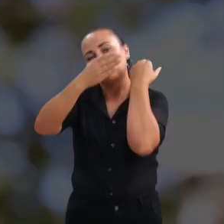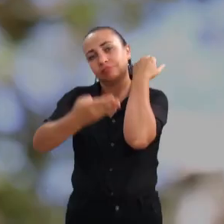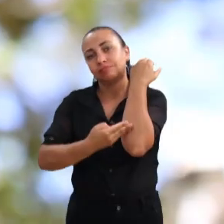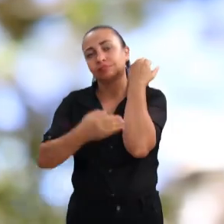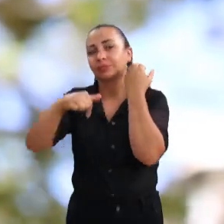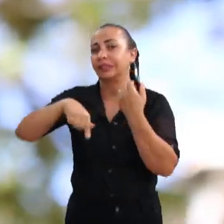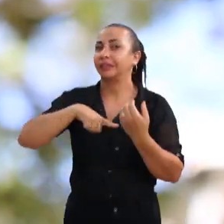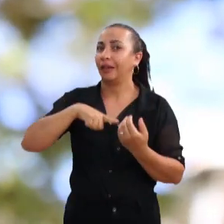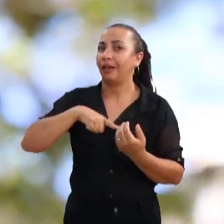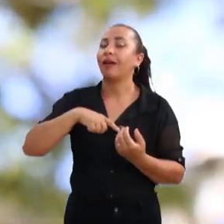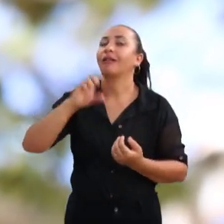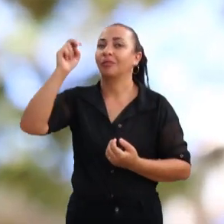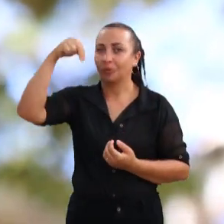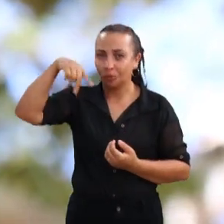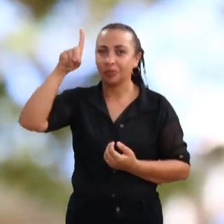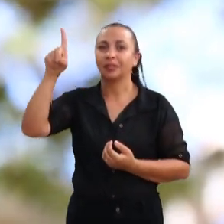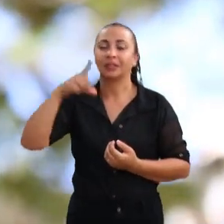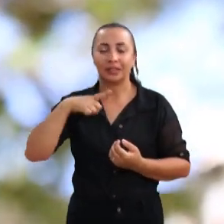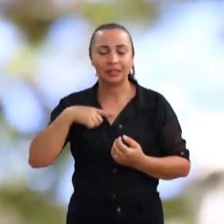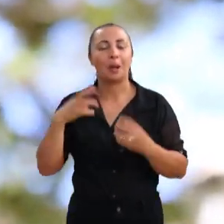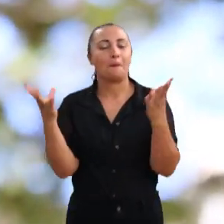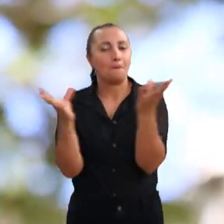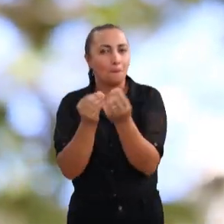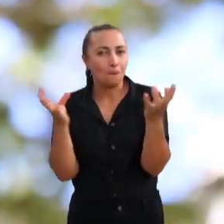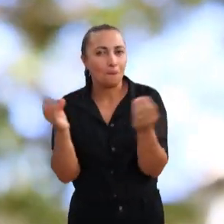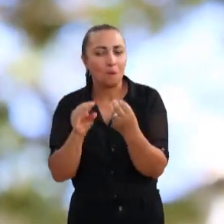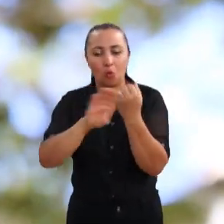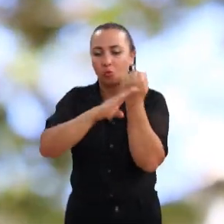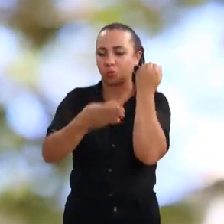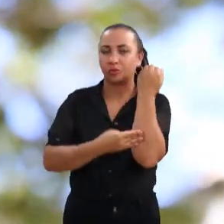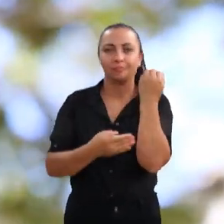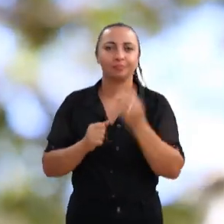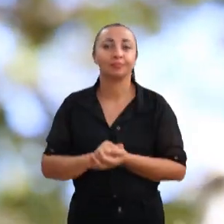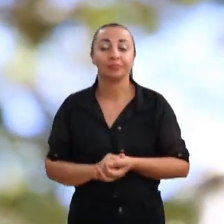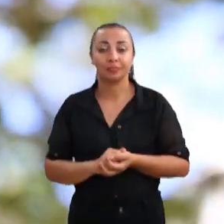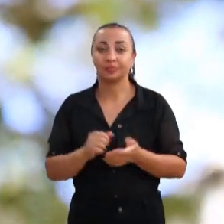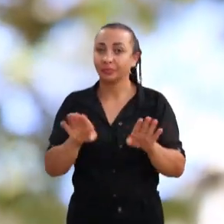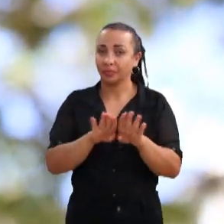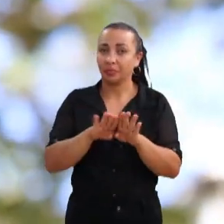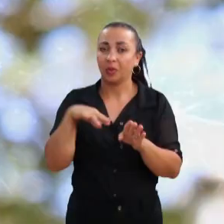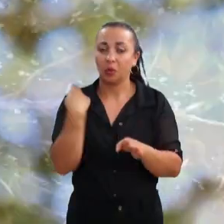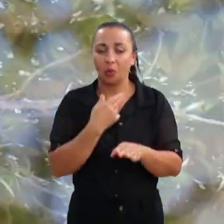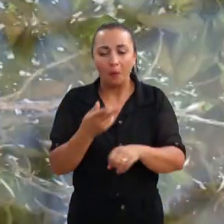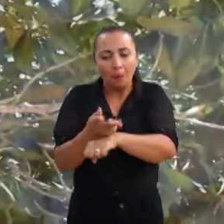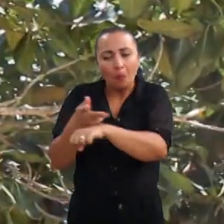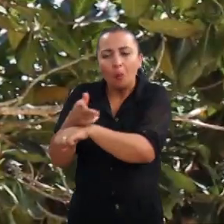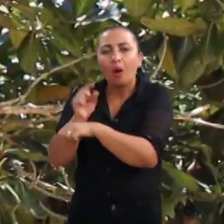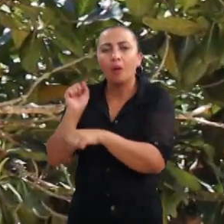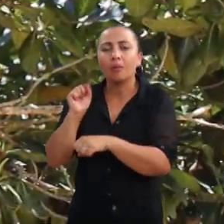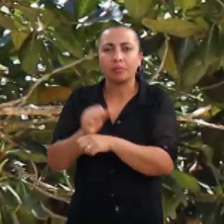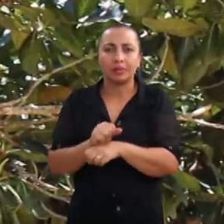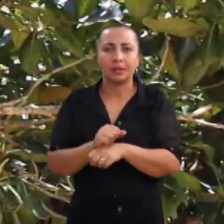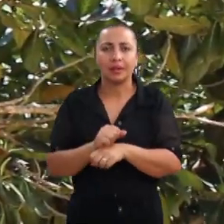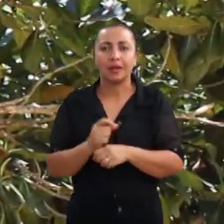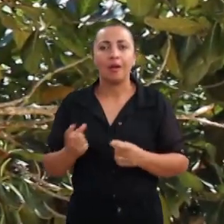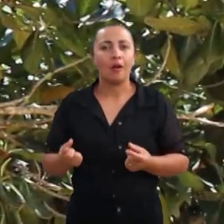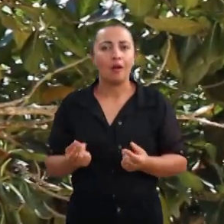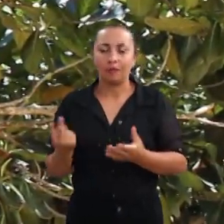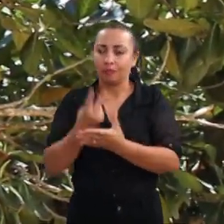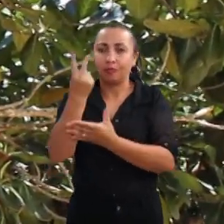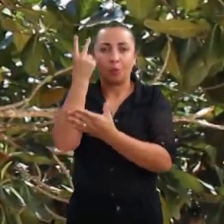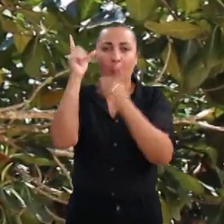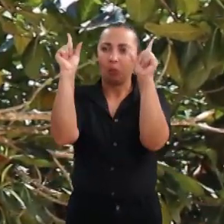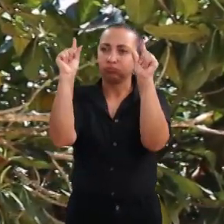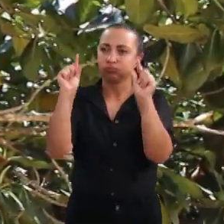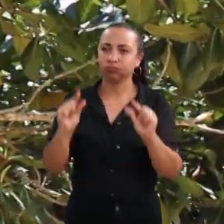no Nordeste. Então, você tem um volume grande de resíduo. E com isso também a gente está buscando